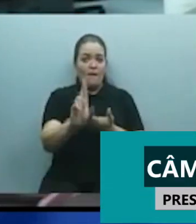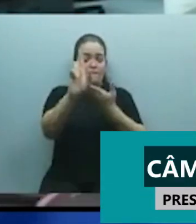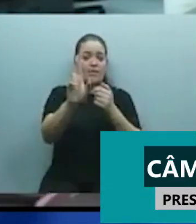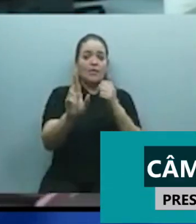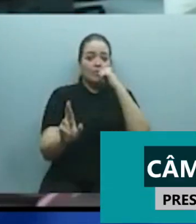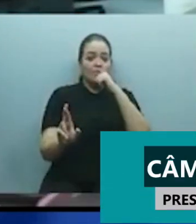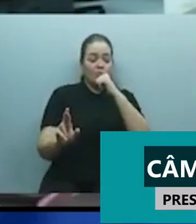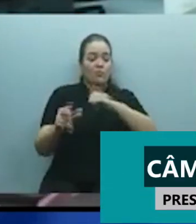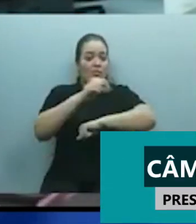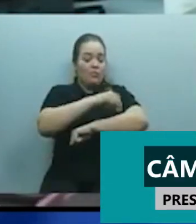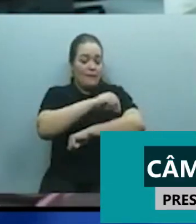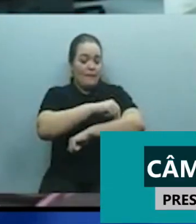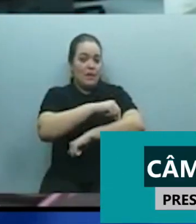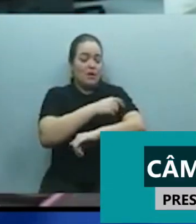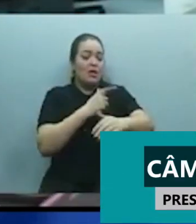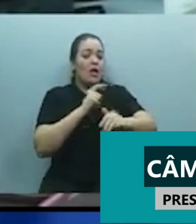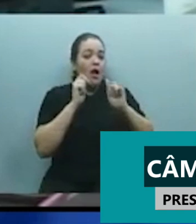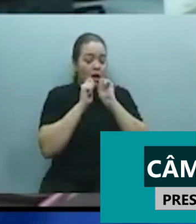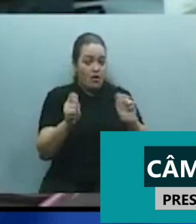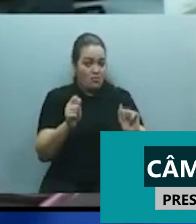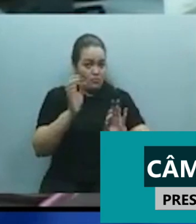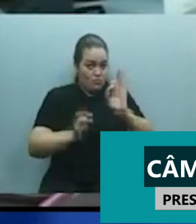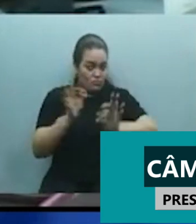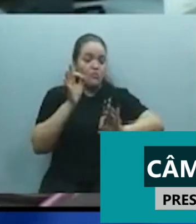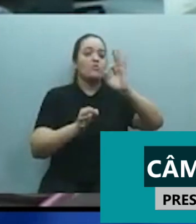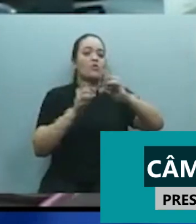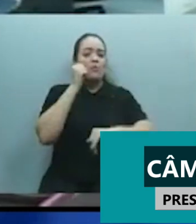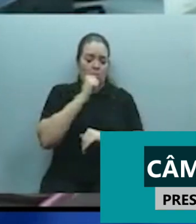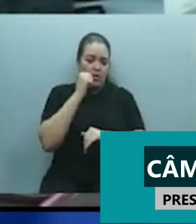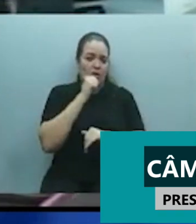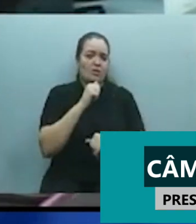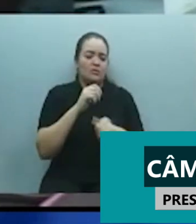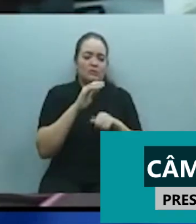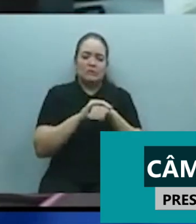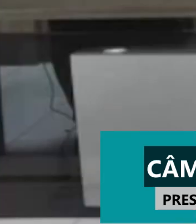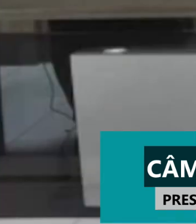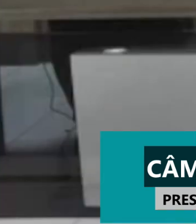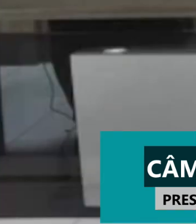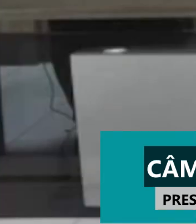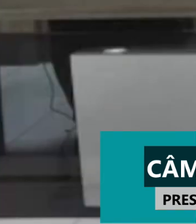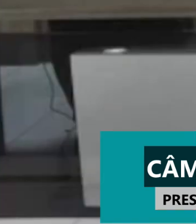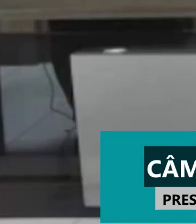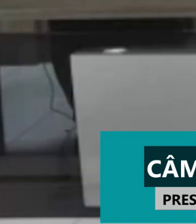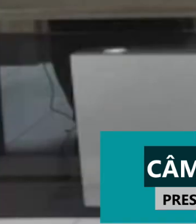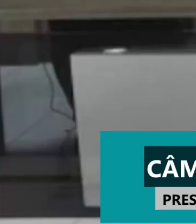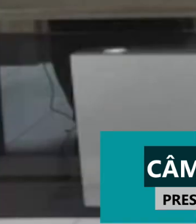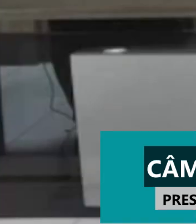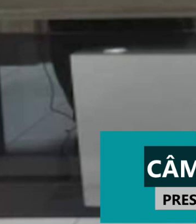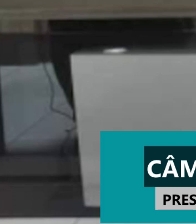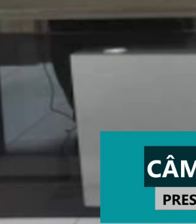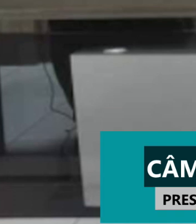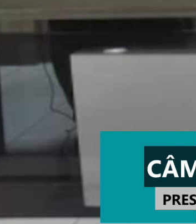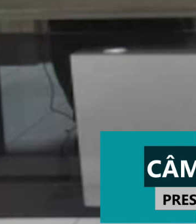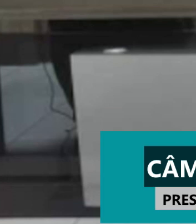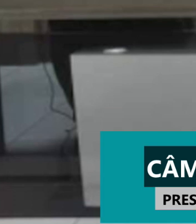desta segunda-feira. A decisão revoga a prorrogação do trabalho remoto até o dia 9 de julho e está